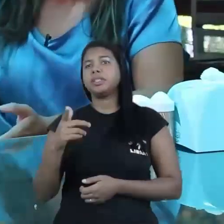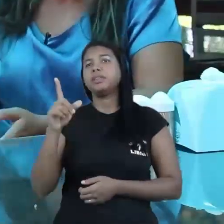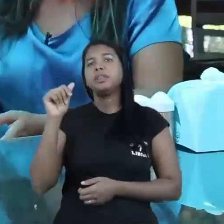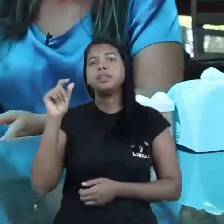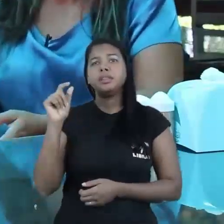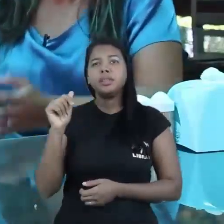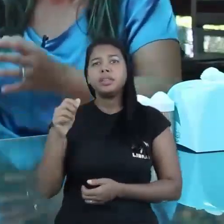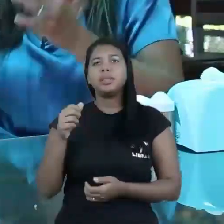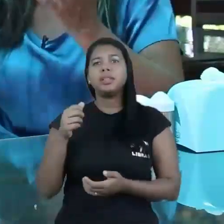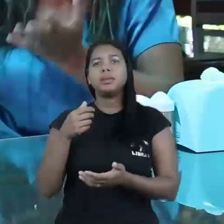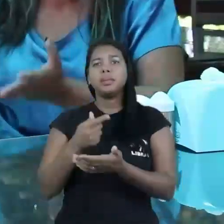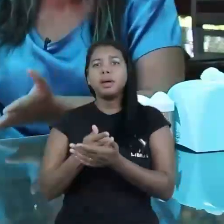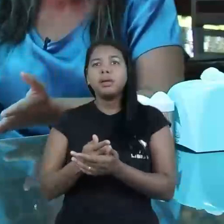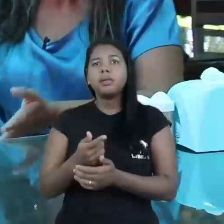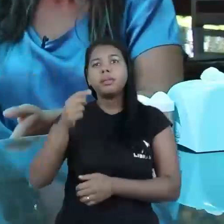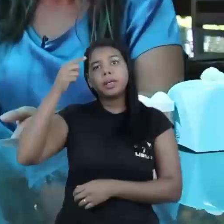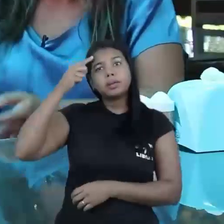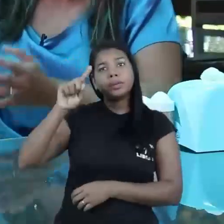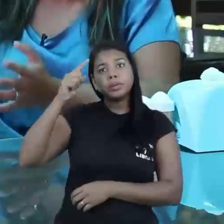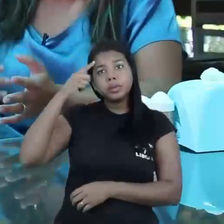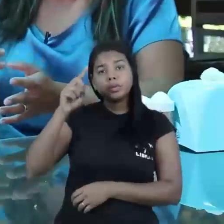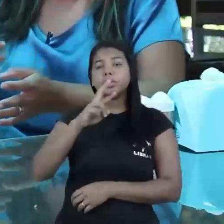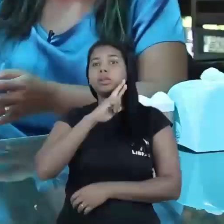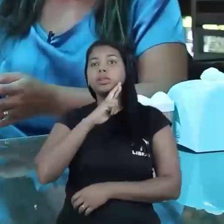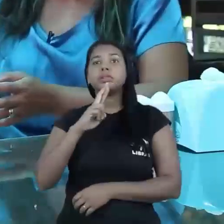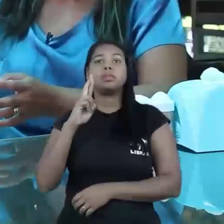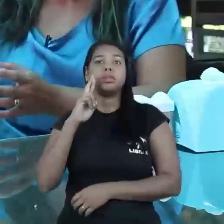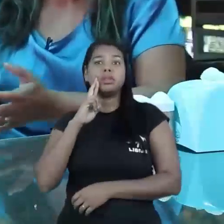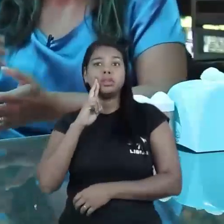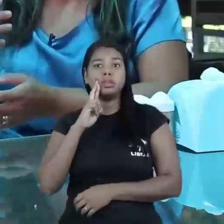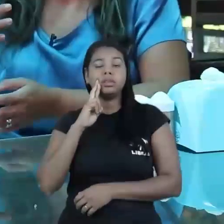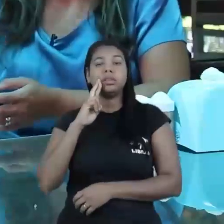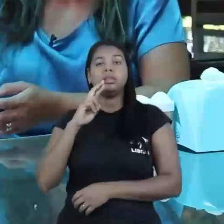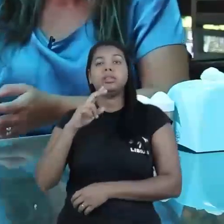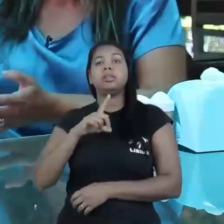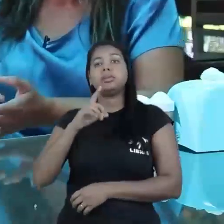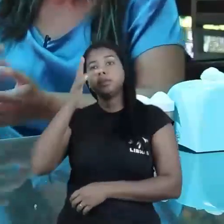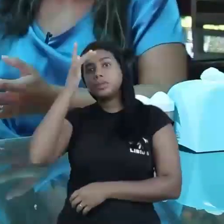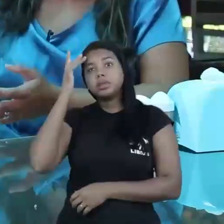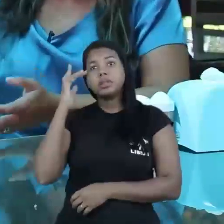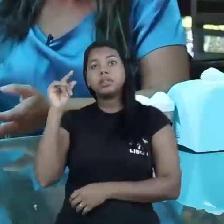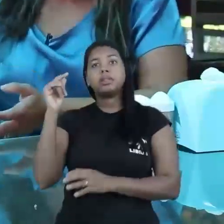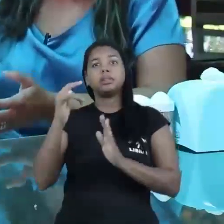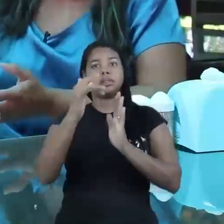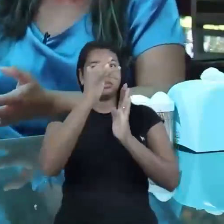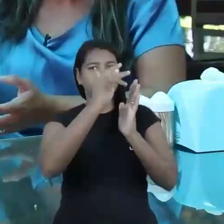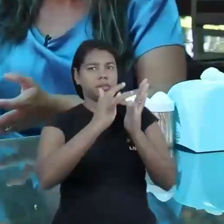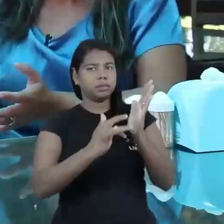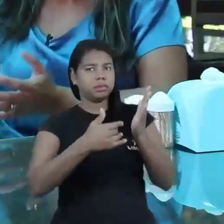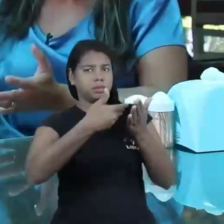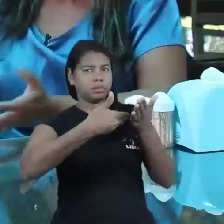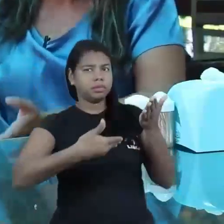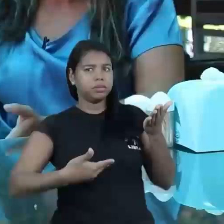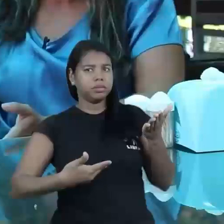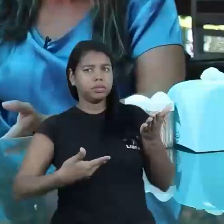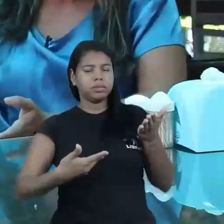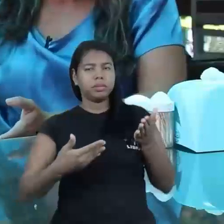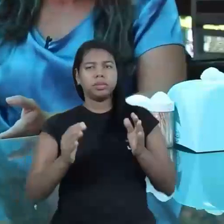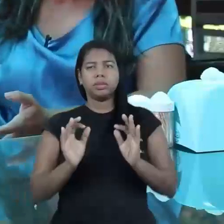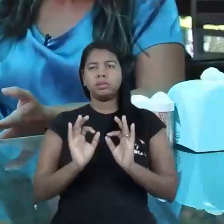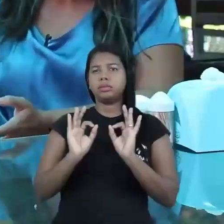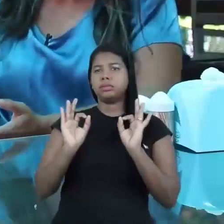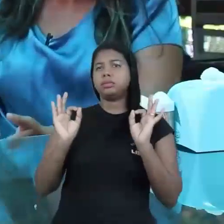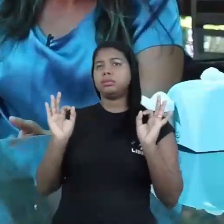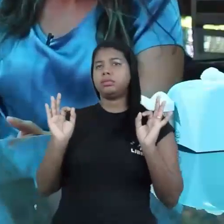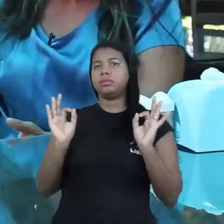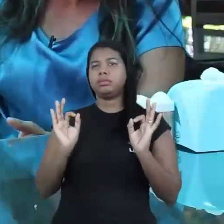aquisitivo para almoçar todo dia em um restaurante ao qual você proporcionava um cardápio mais elevado, né, diferenciado. Então,